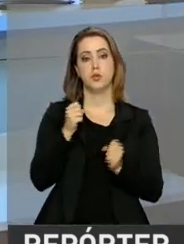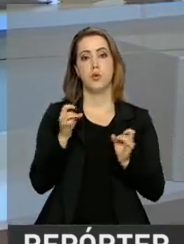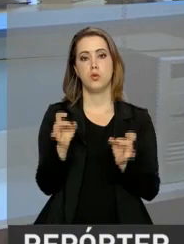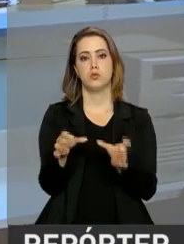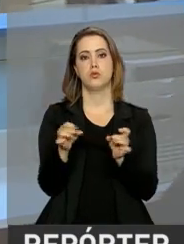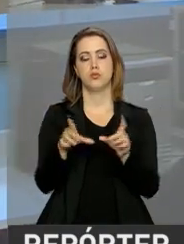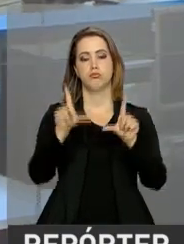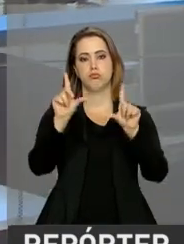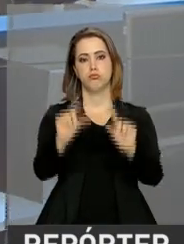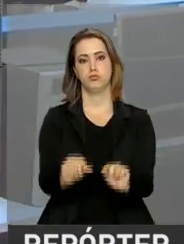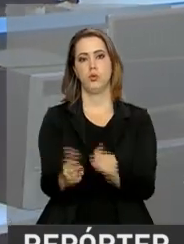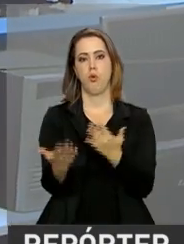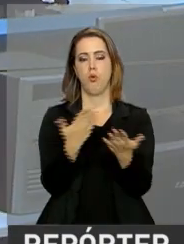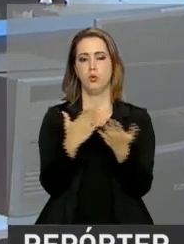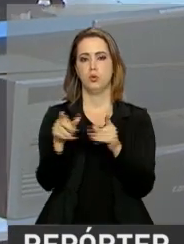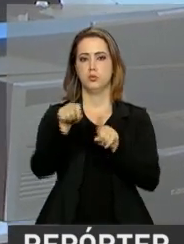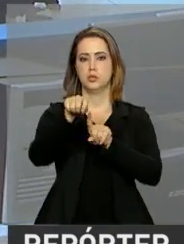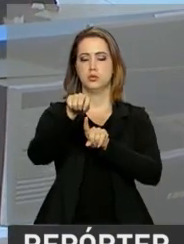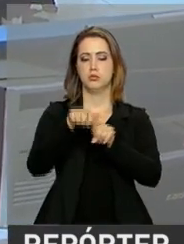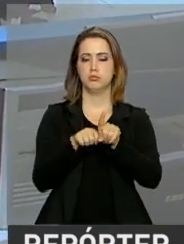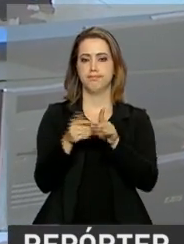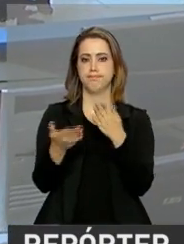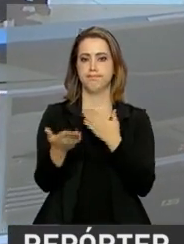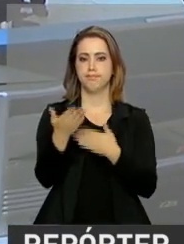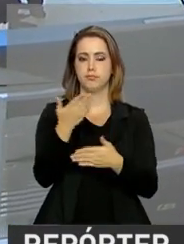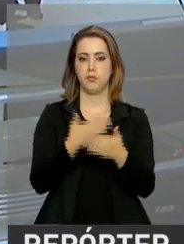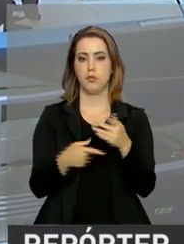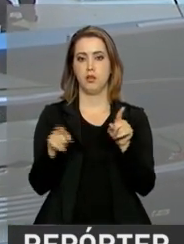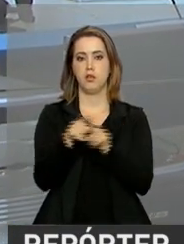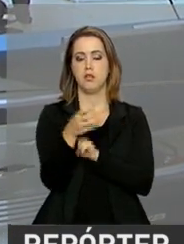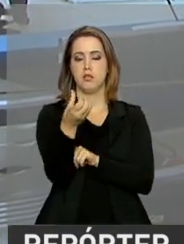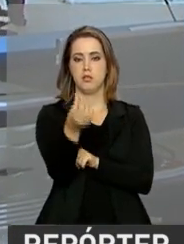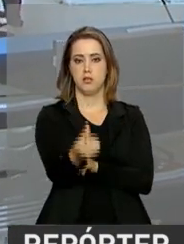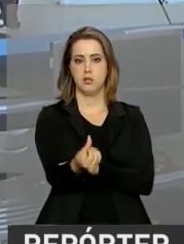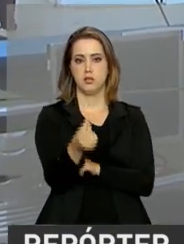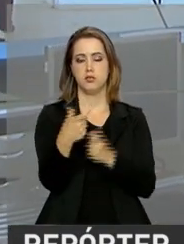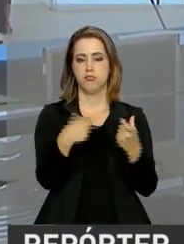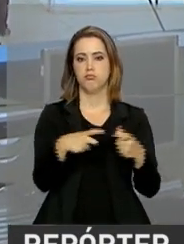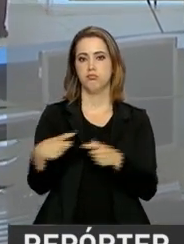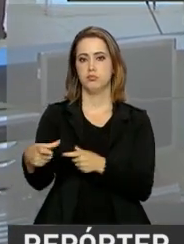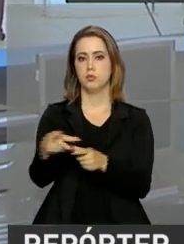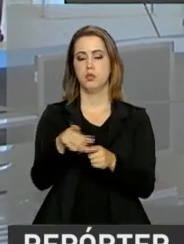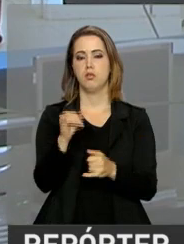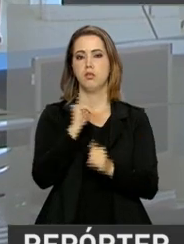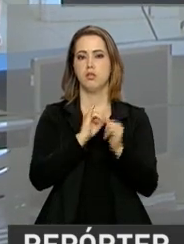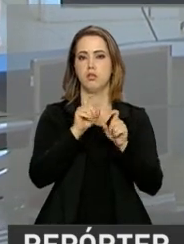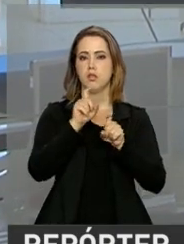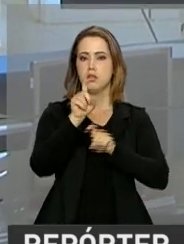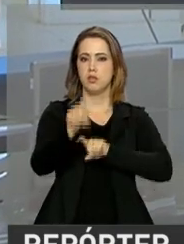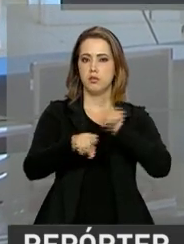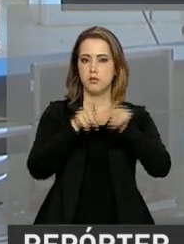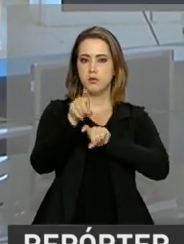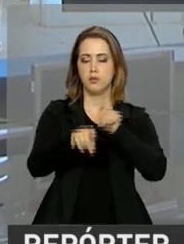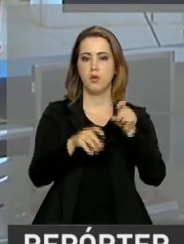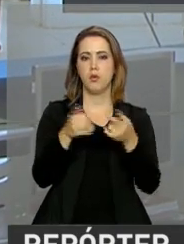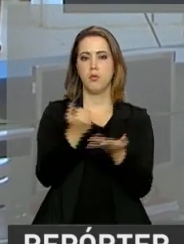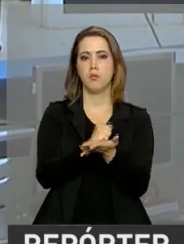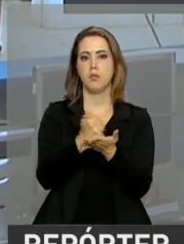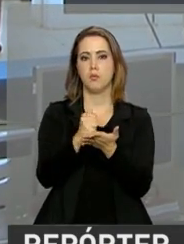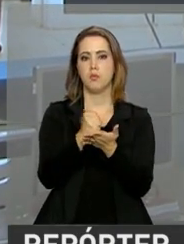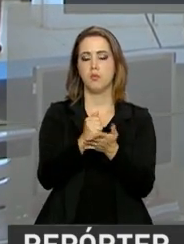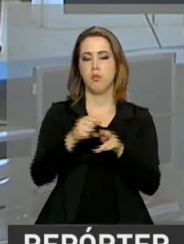caíram em relação a Júlio em seis das oito atividades pesquisadas entre elas estão informática artigos farmacêuticos